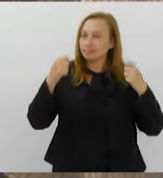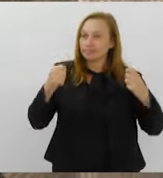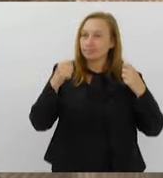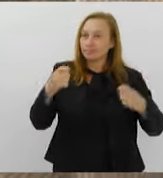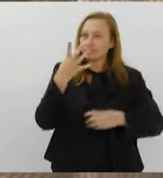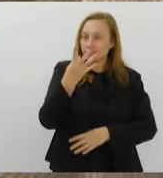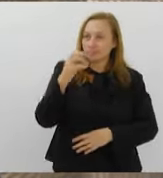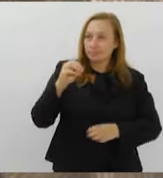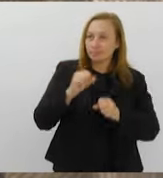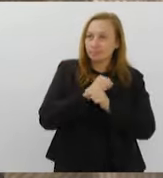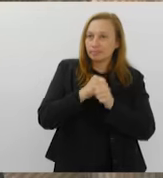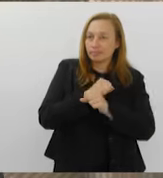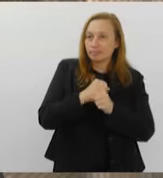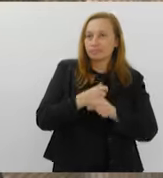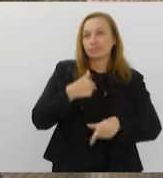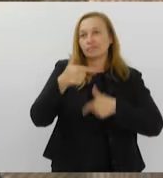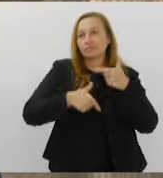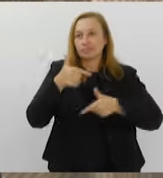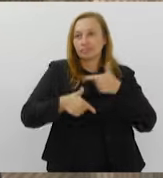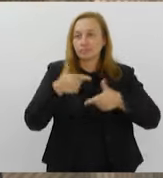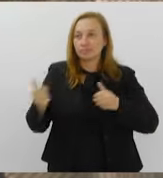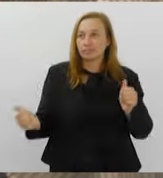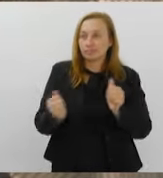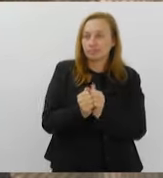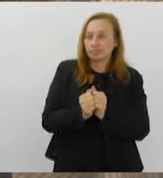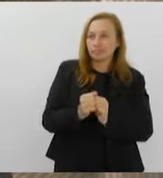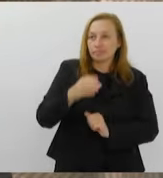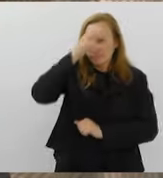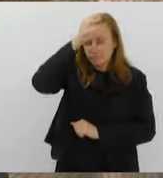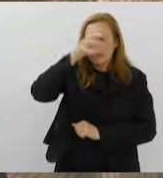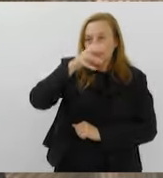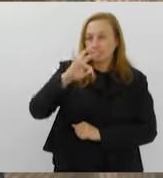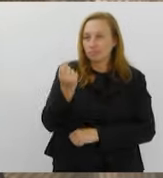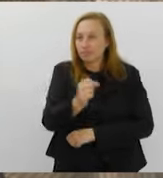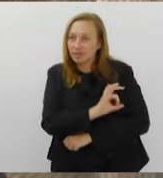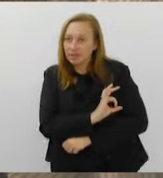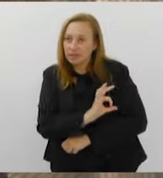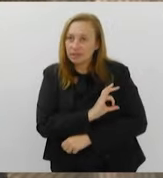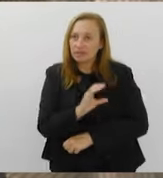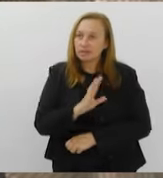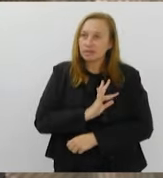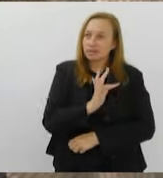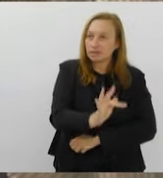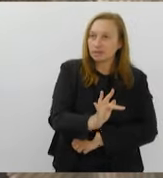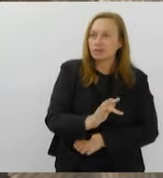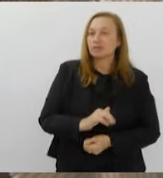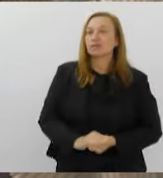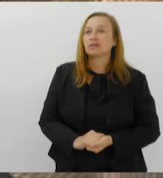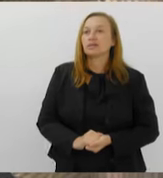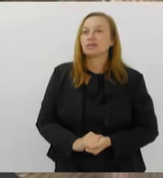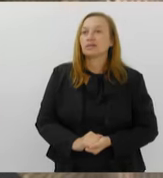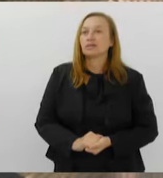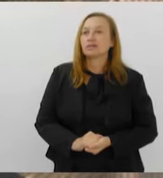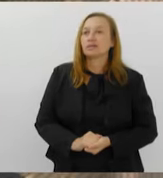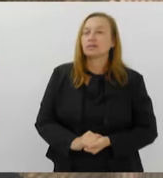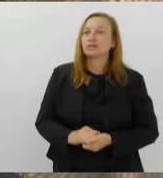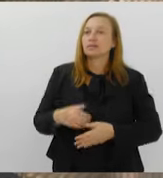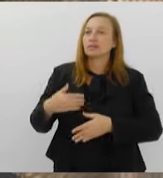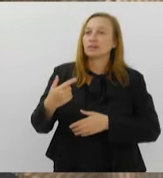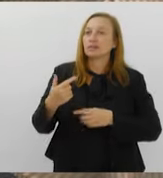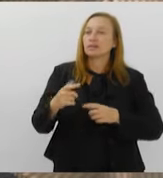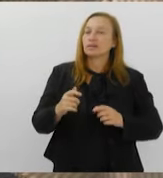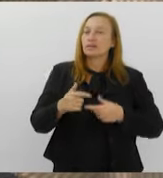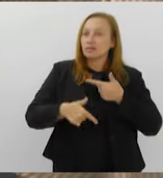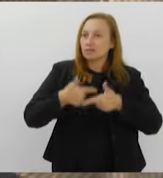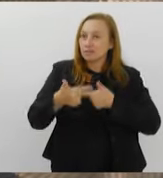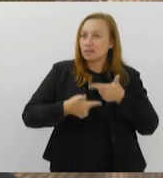40 anos eu atuo junto, acompanhando o trabalho da Marta Rocha na Baixada Fluminense. É a origem da minha militância, o